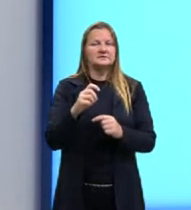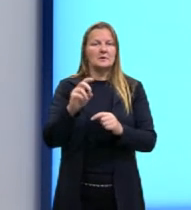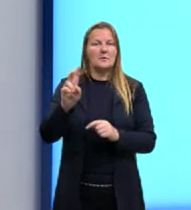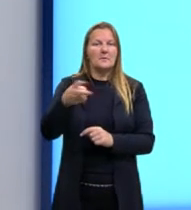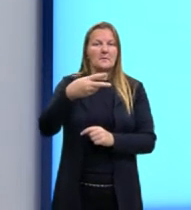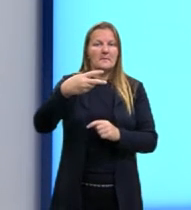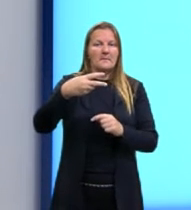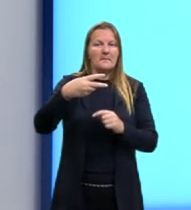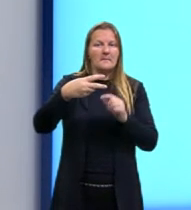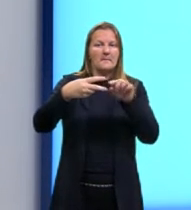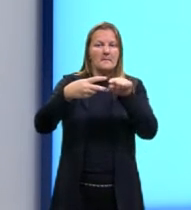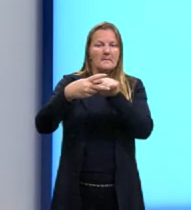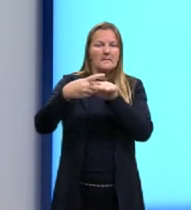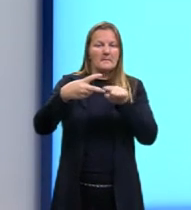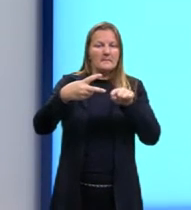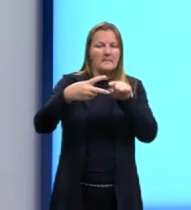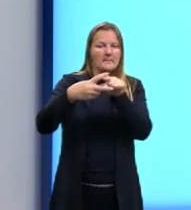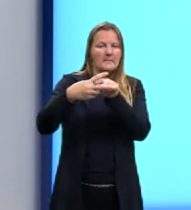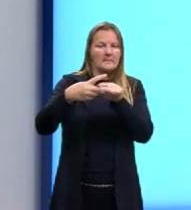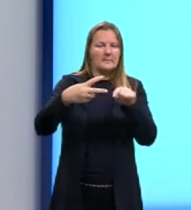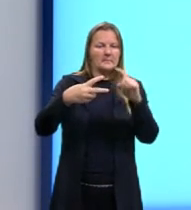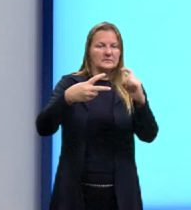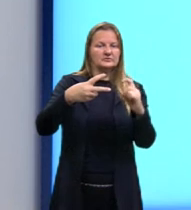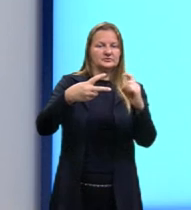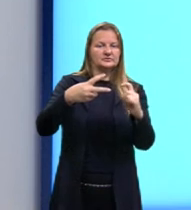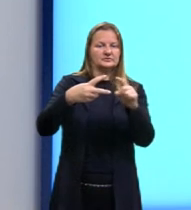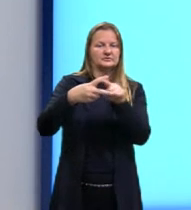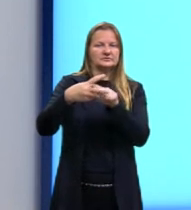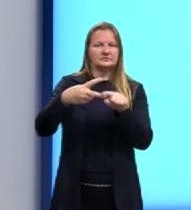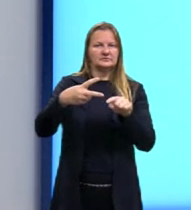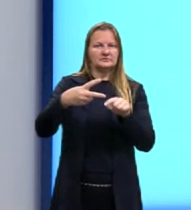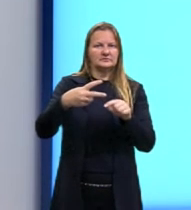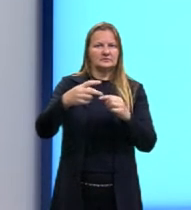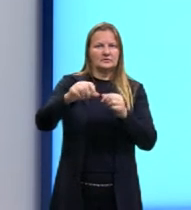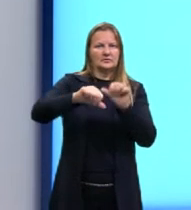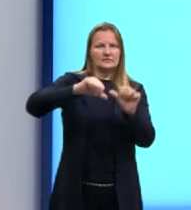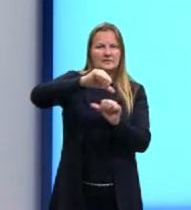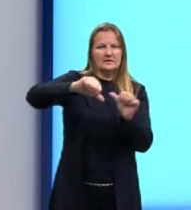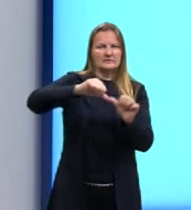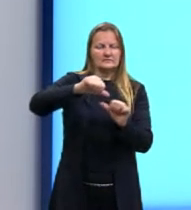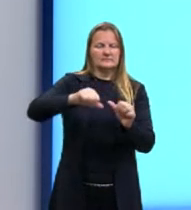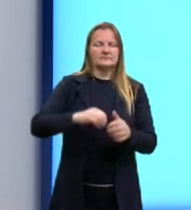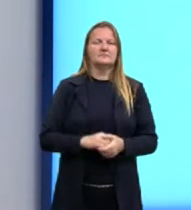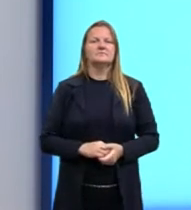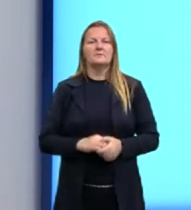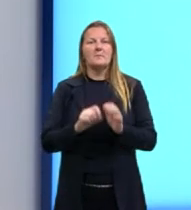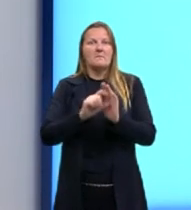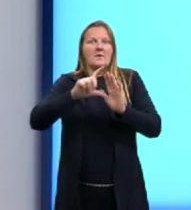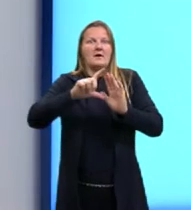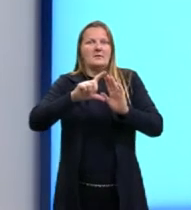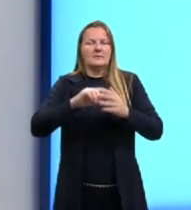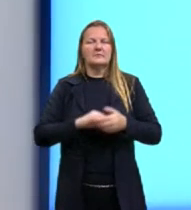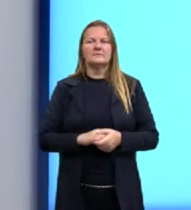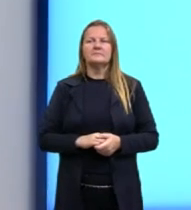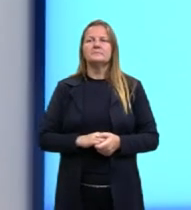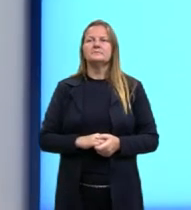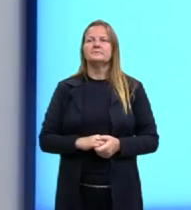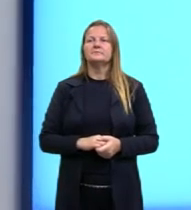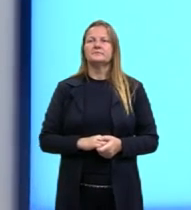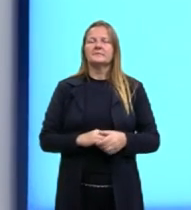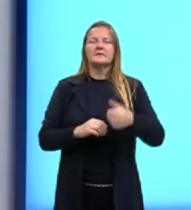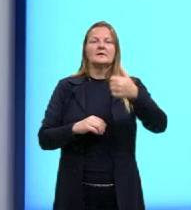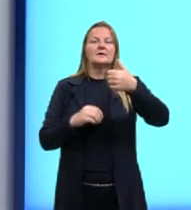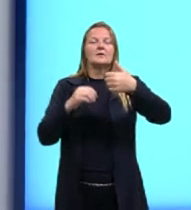o x ele representa a massa média né E aí lá nas nossas alternativas a substituição